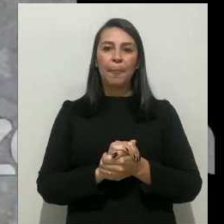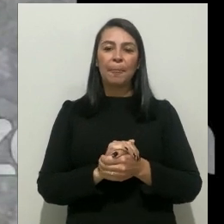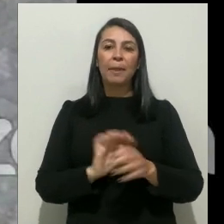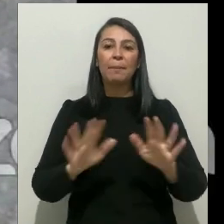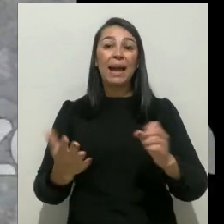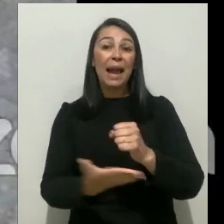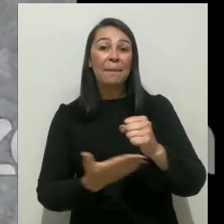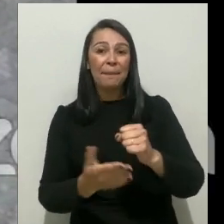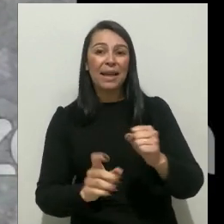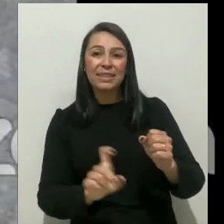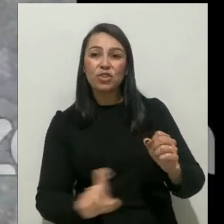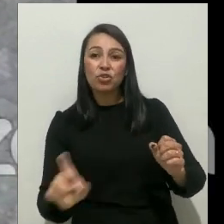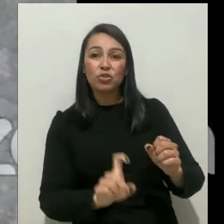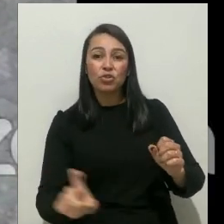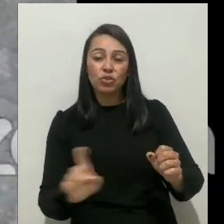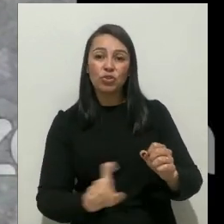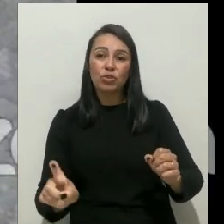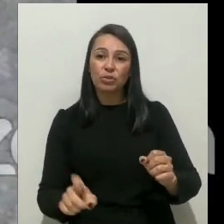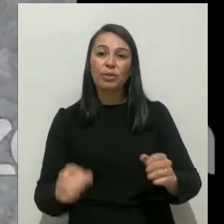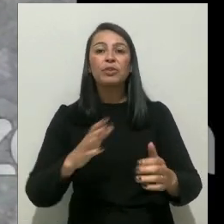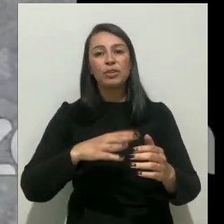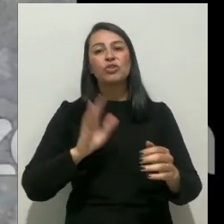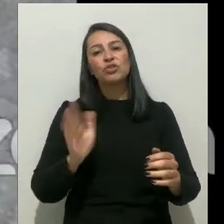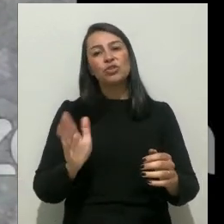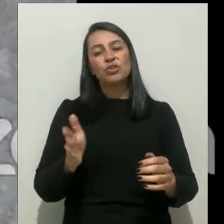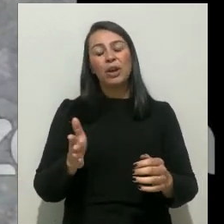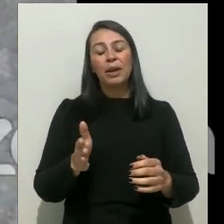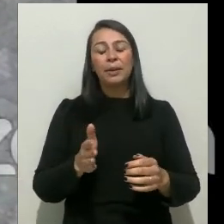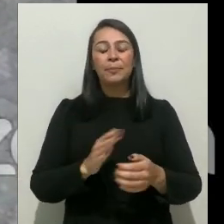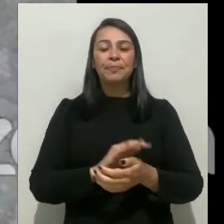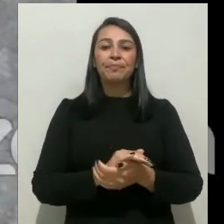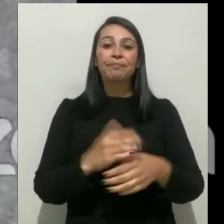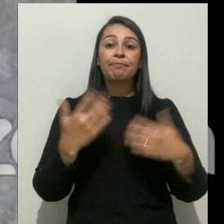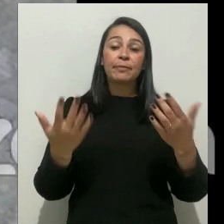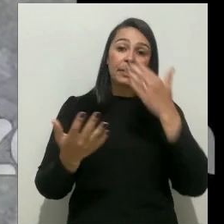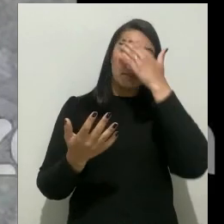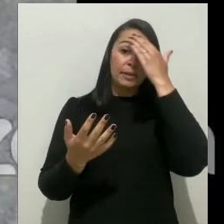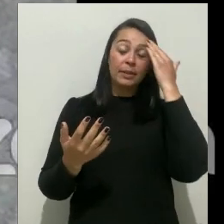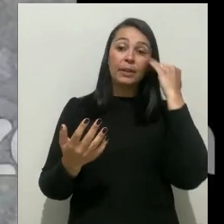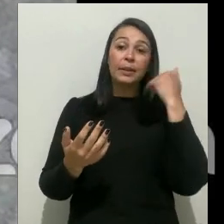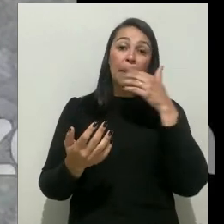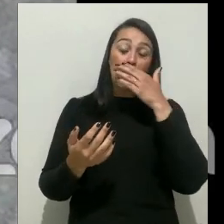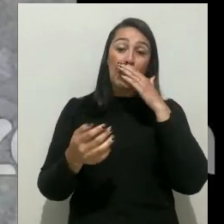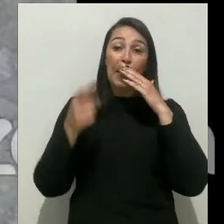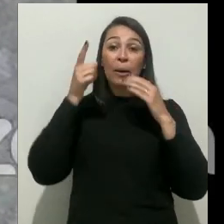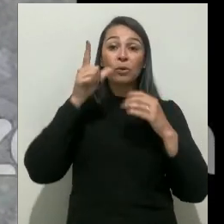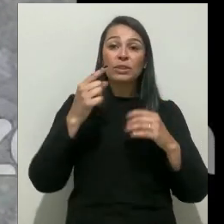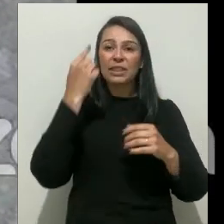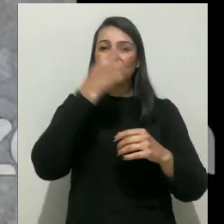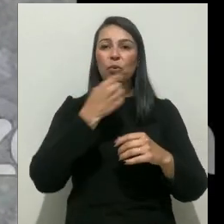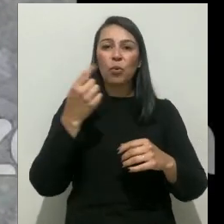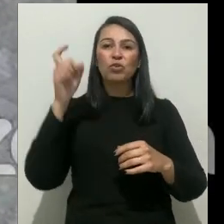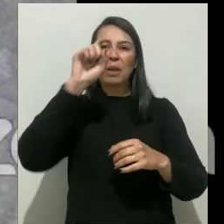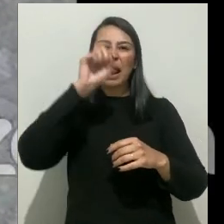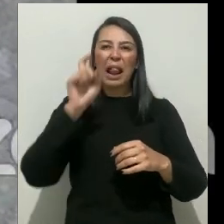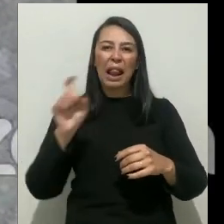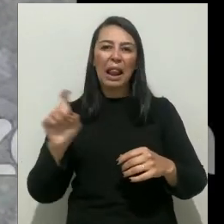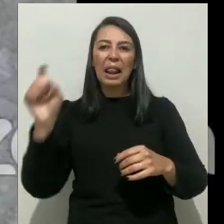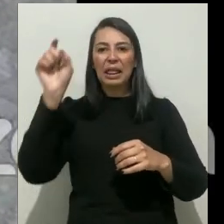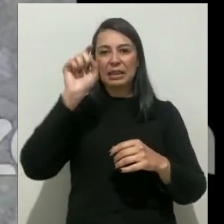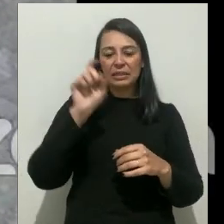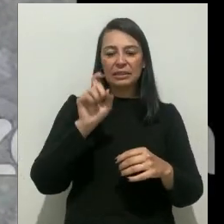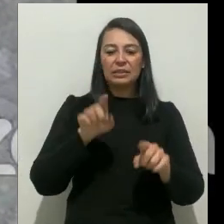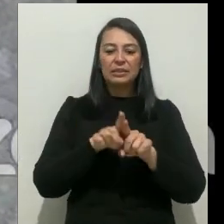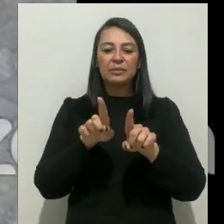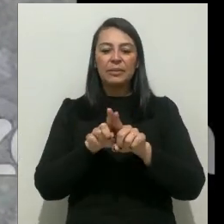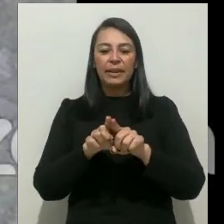base da estátua, não é uma obra de arte em si. E aí o Cristo foi pichado. E aí o